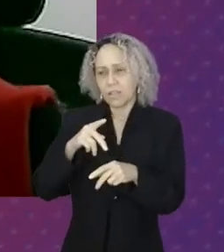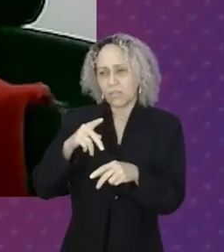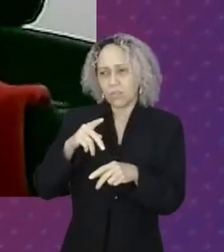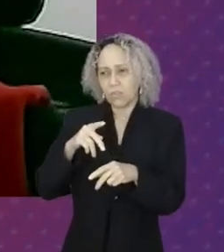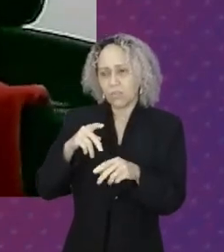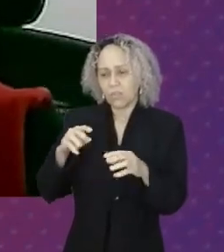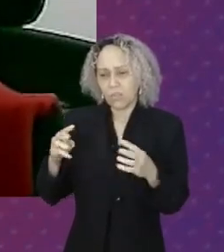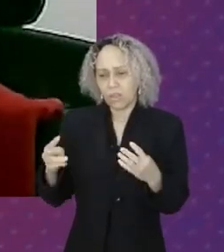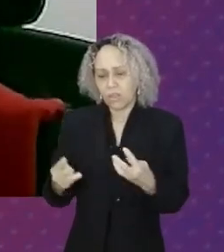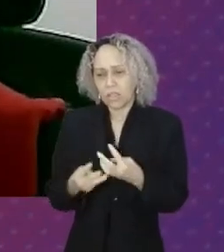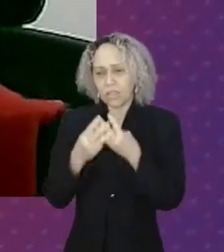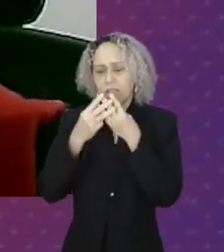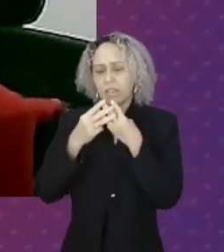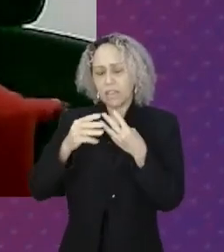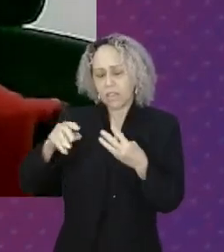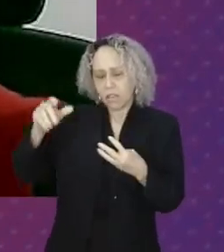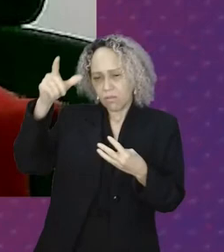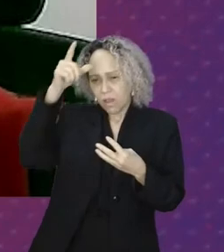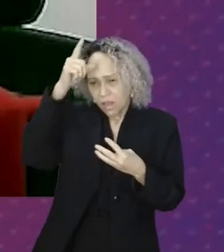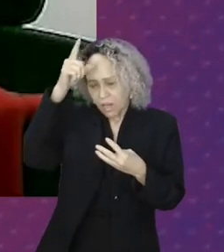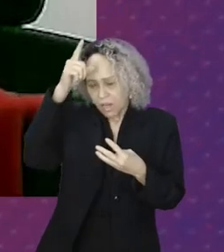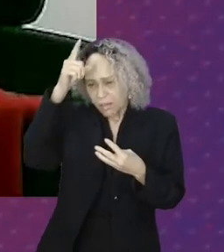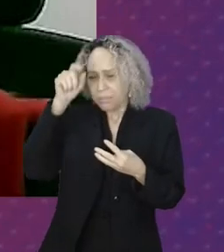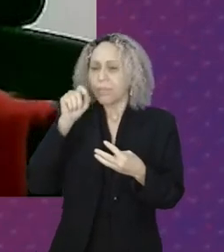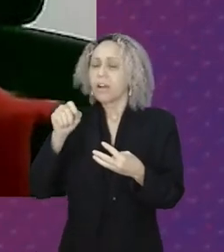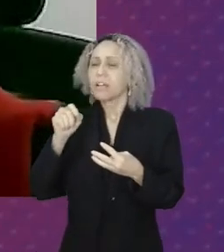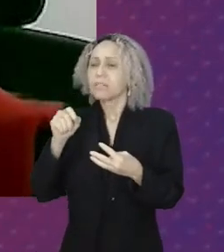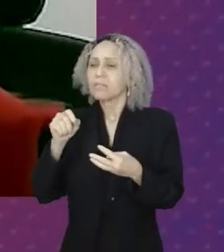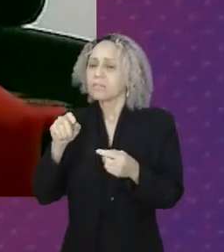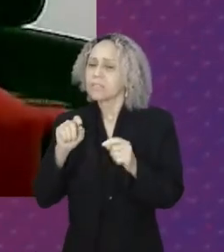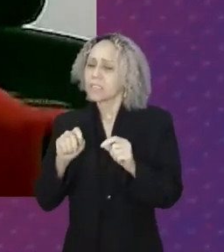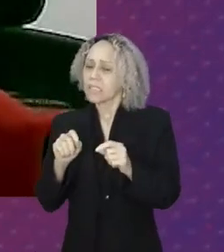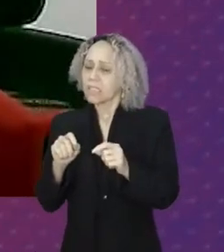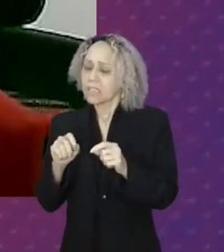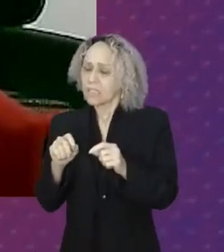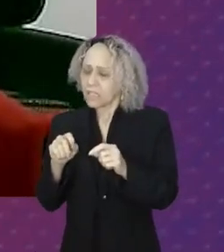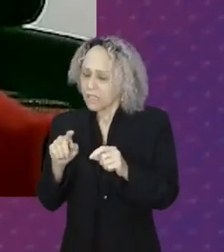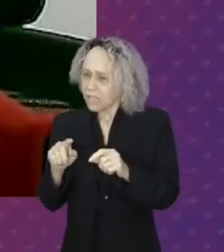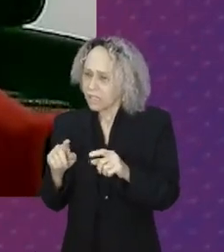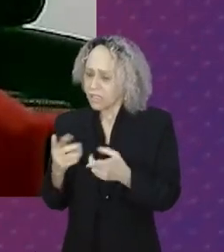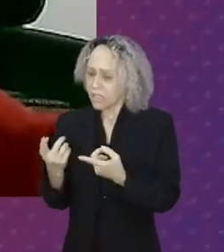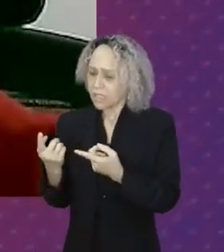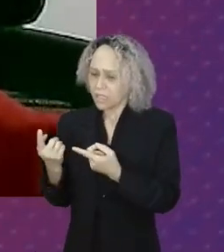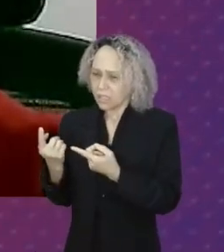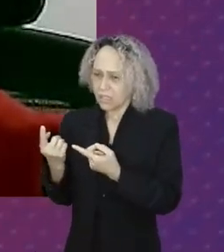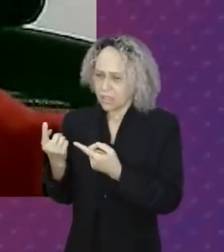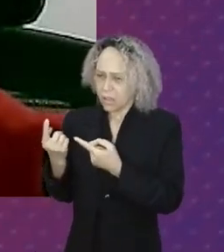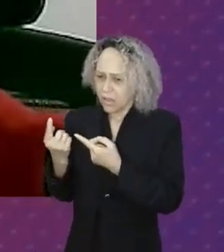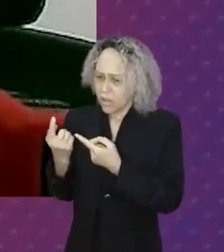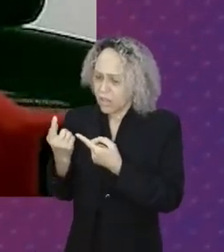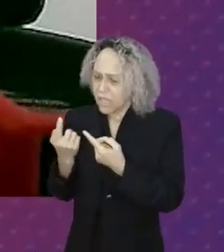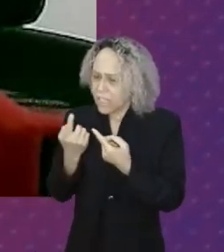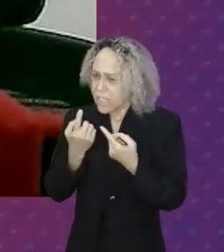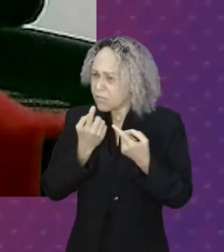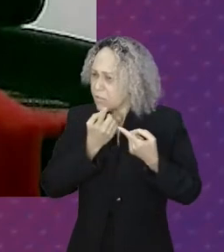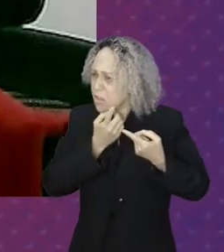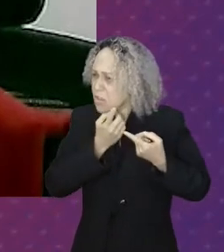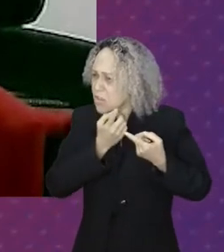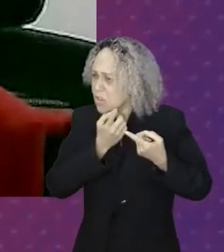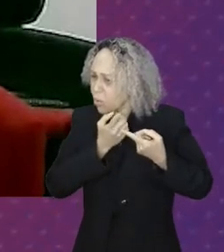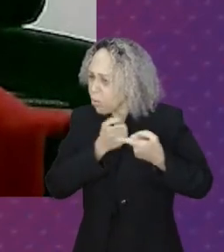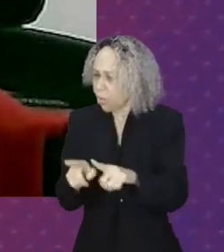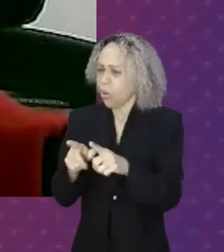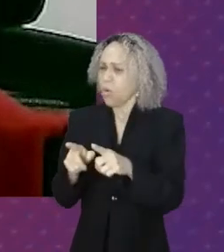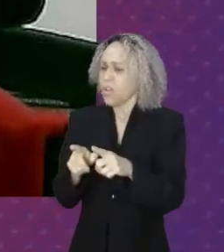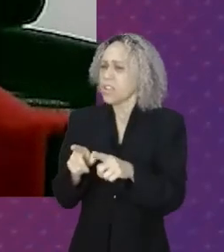pronunciaram contra e rechaçando aquele gesto das pessoas cantando hino nacional